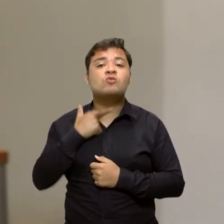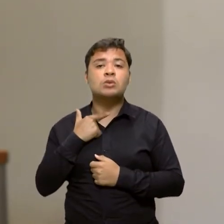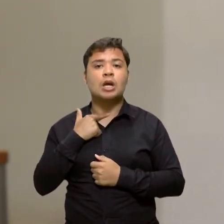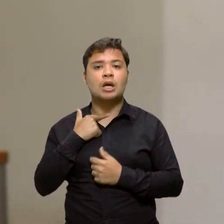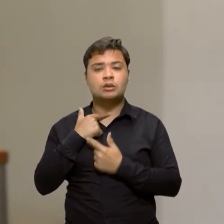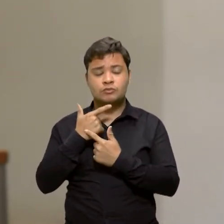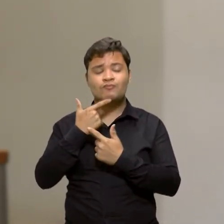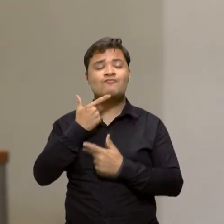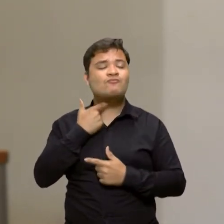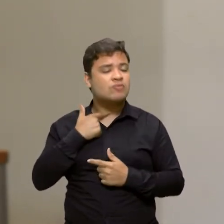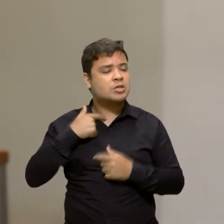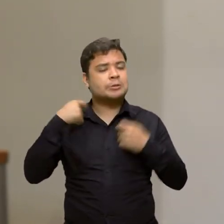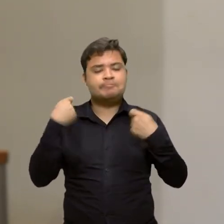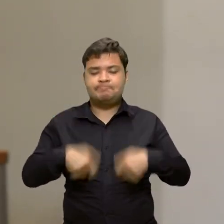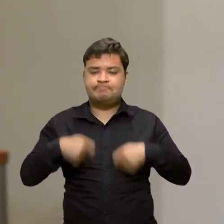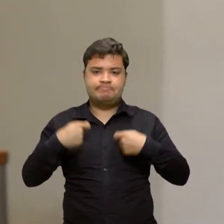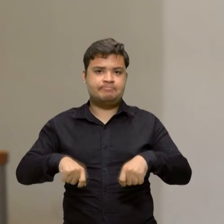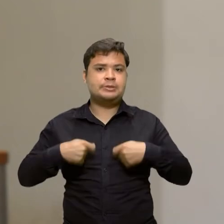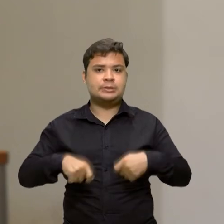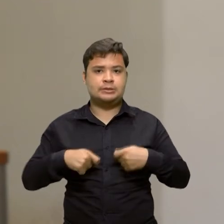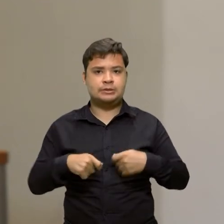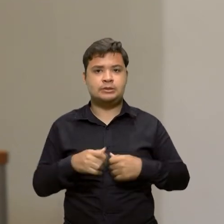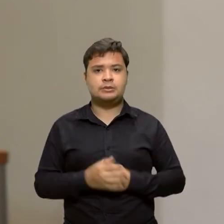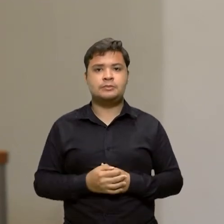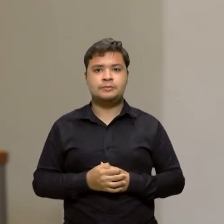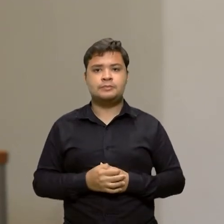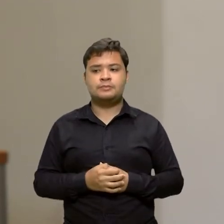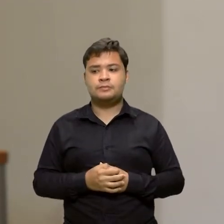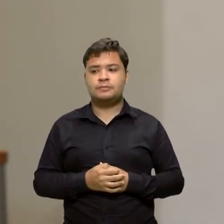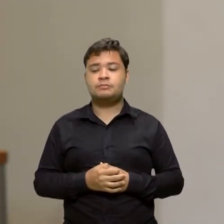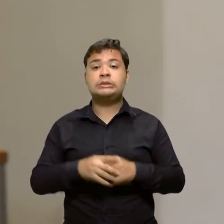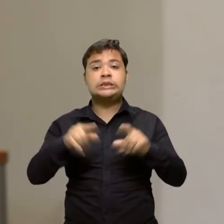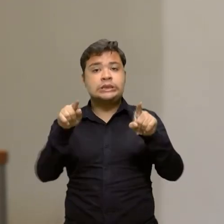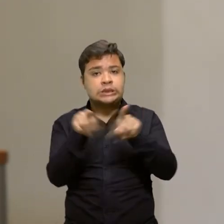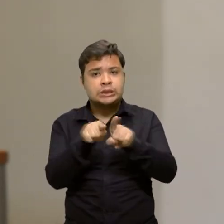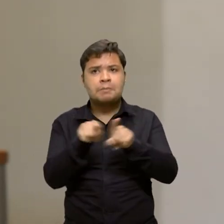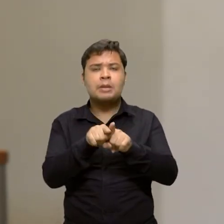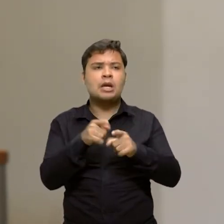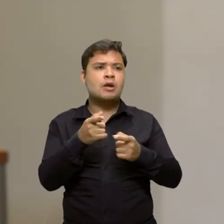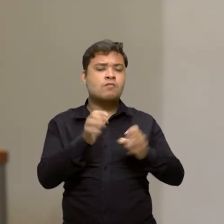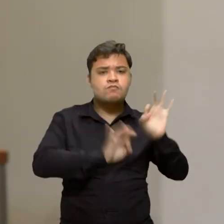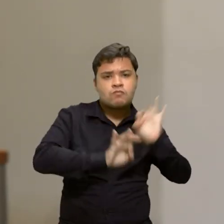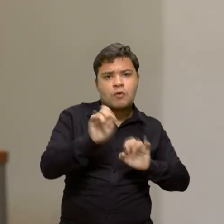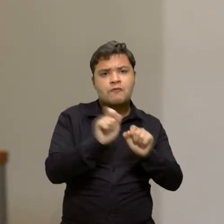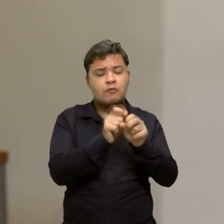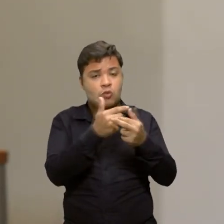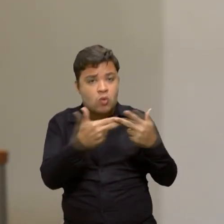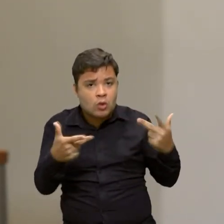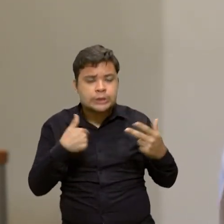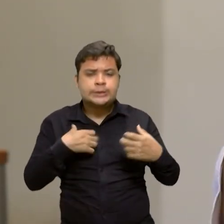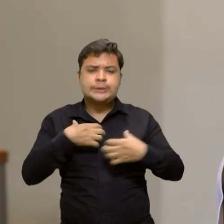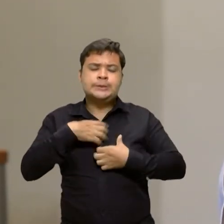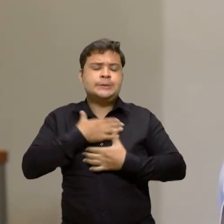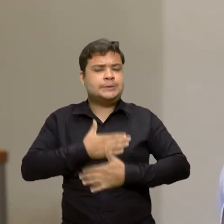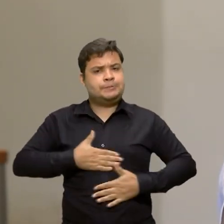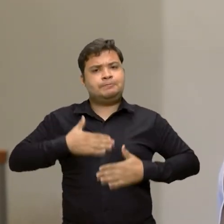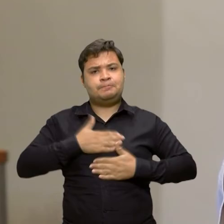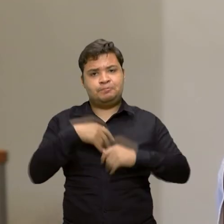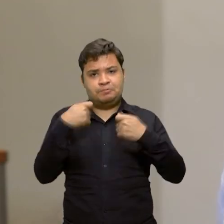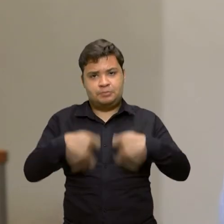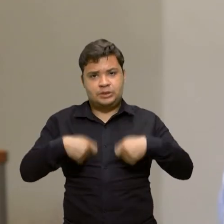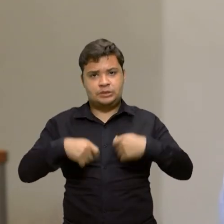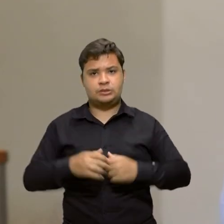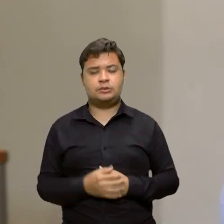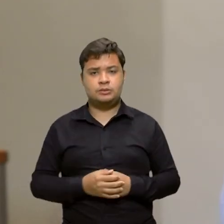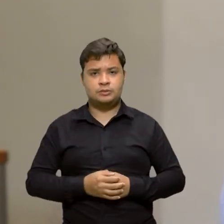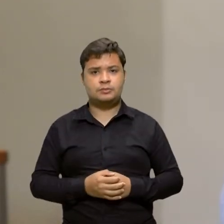circunstância, é a vontade. Você tem que ter vontade, sabe? Você tem que ter vontade, você tem que ter prazer